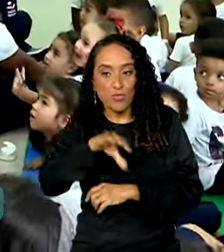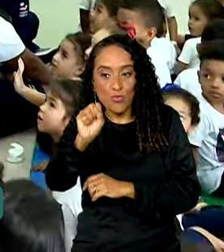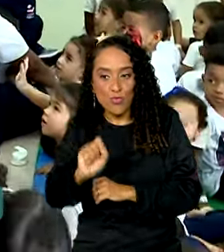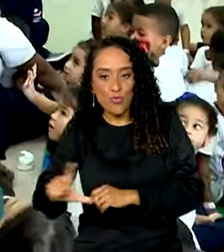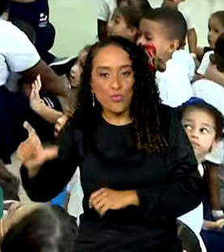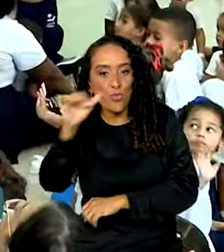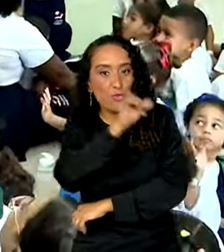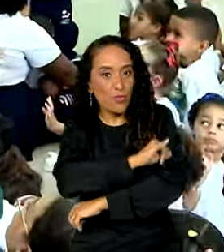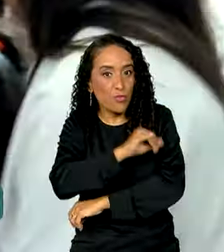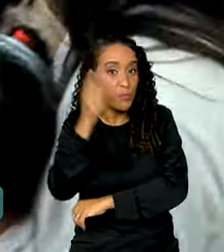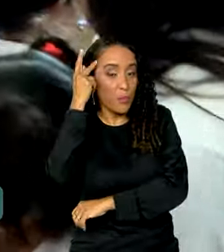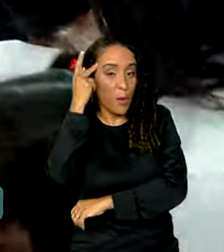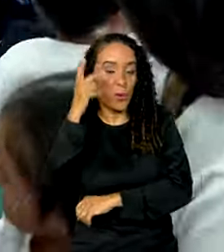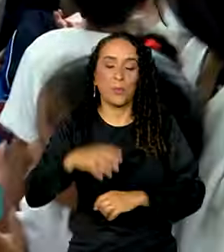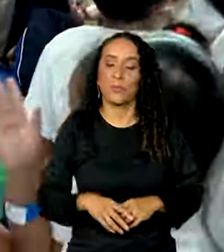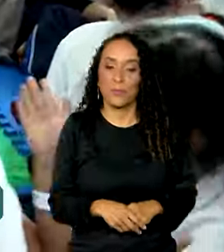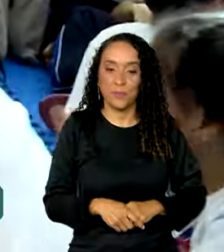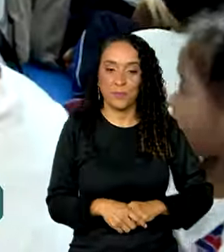sul da capital paulista.